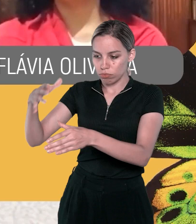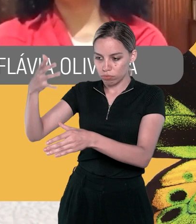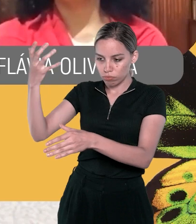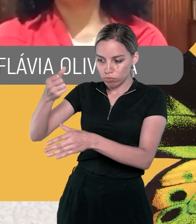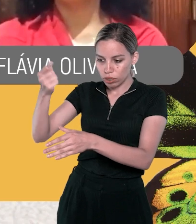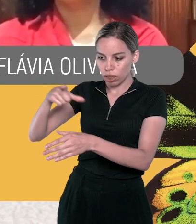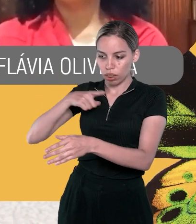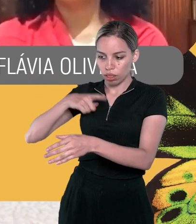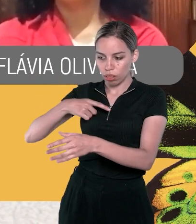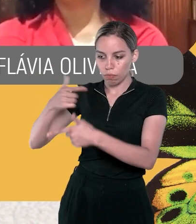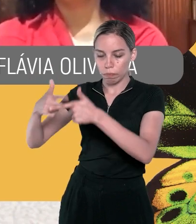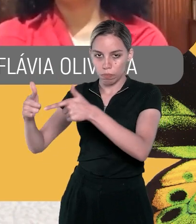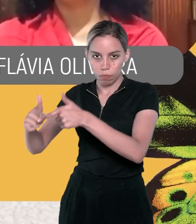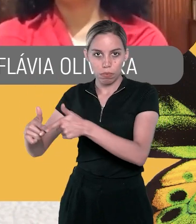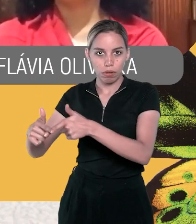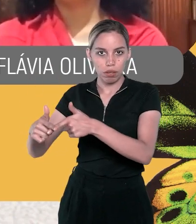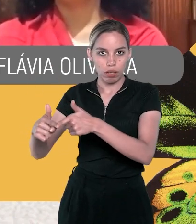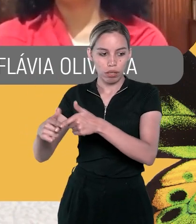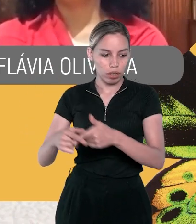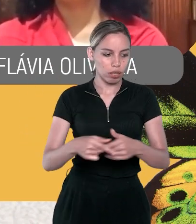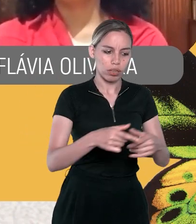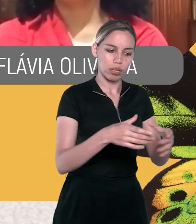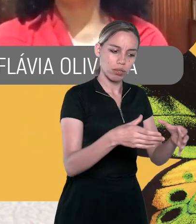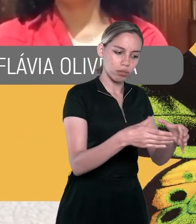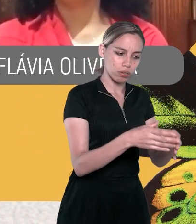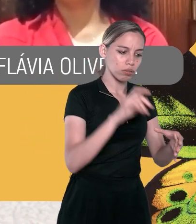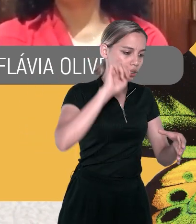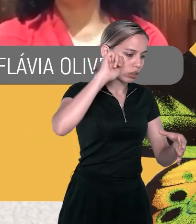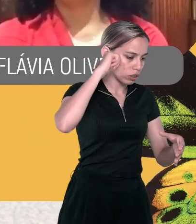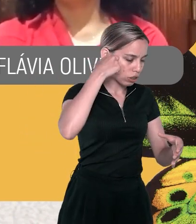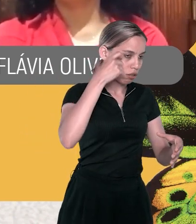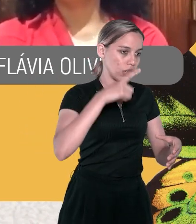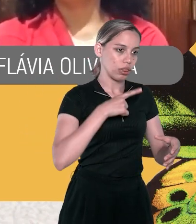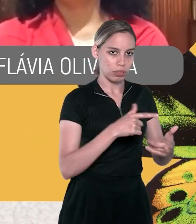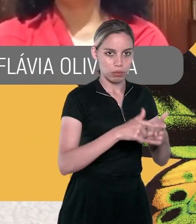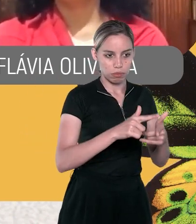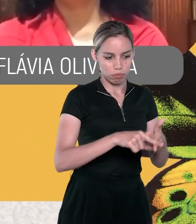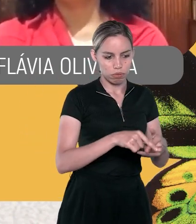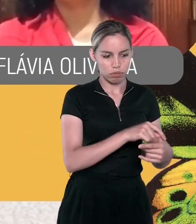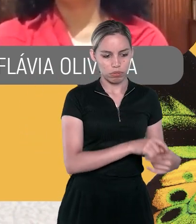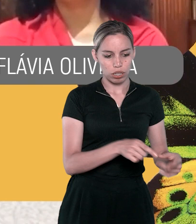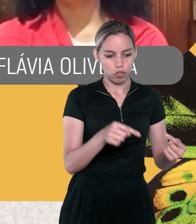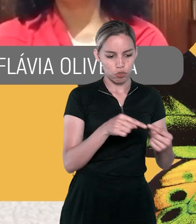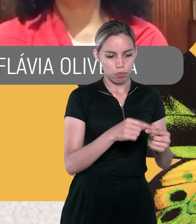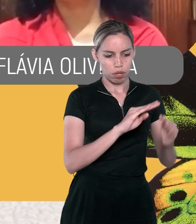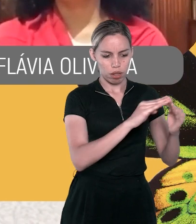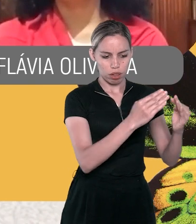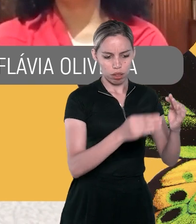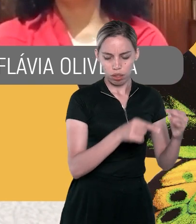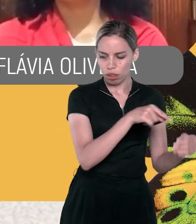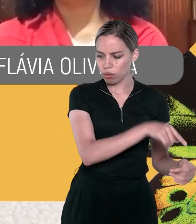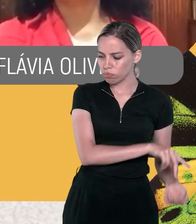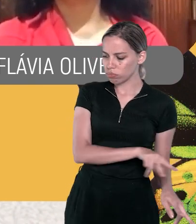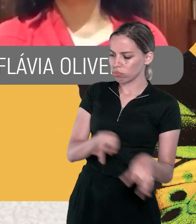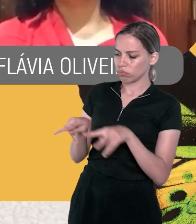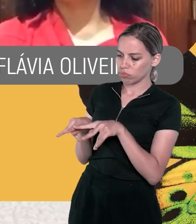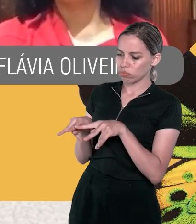mundo paralelo da periferia negra, que observa aquilo tudo de uma forma completamente diferente.